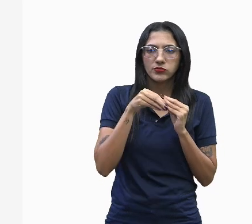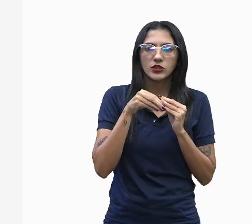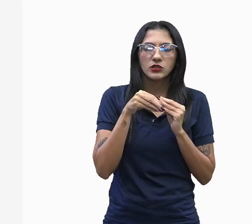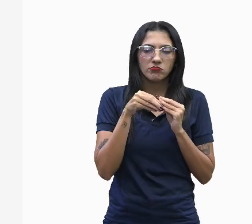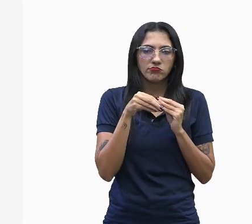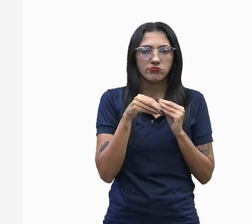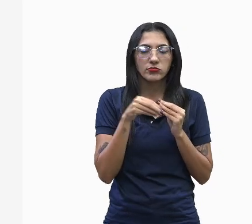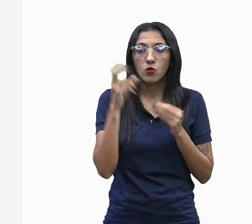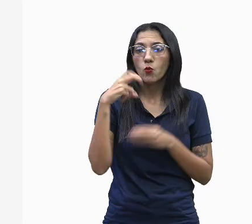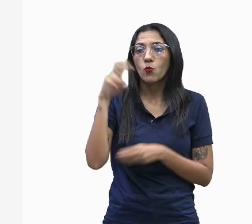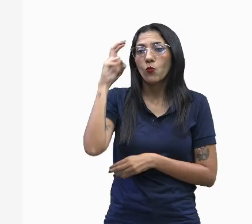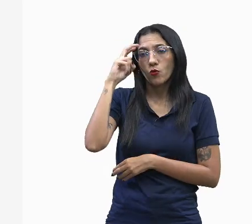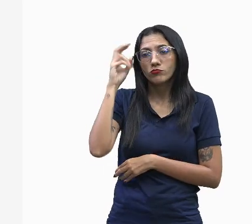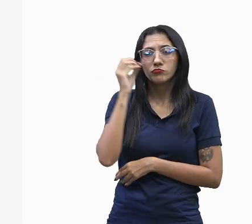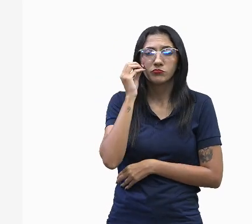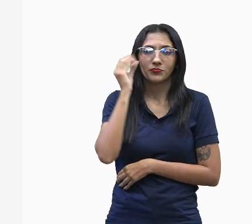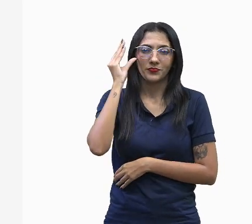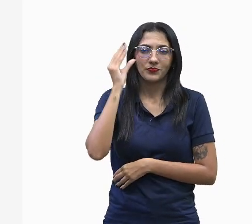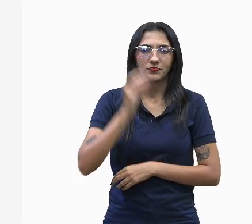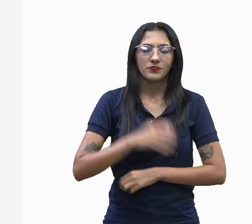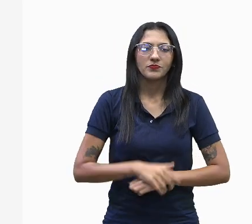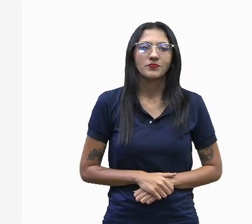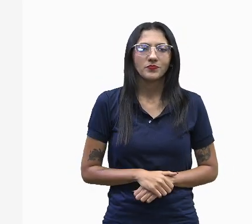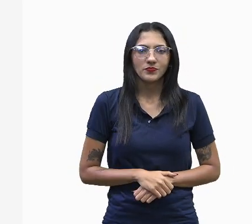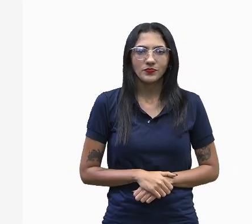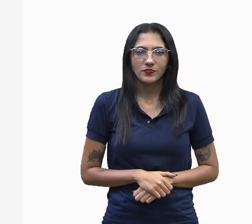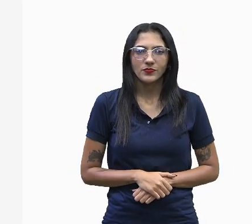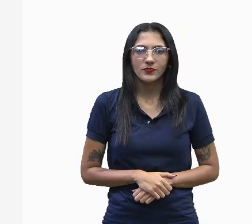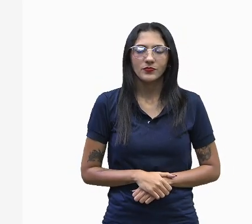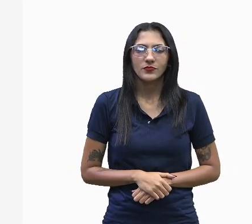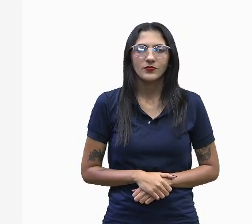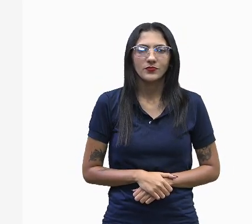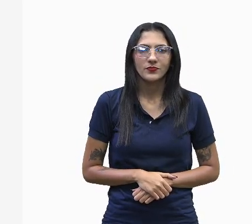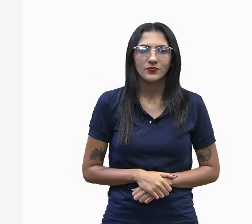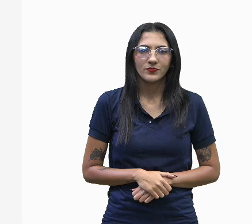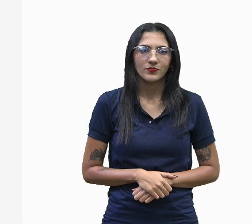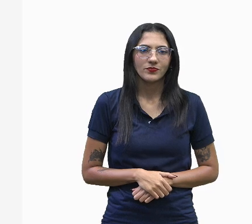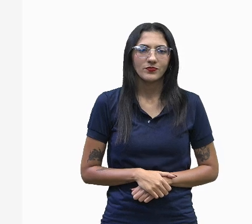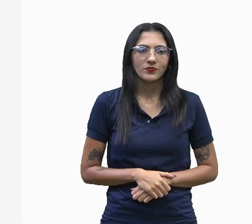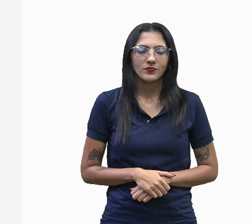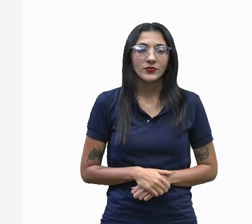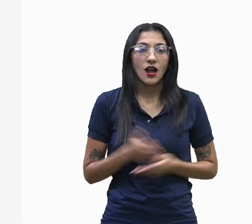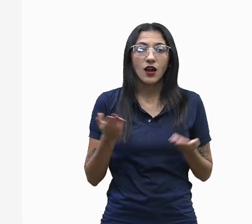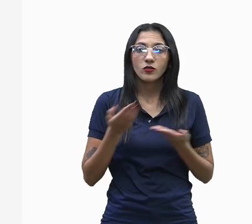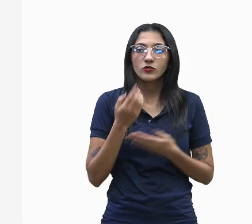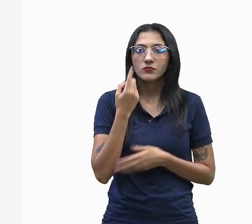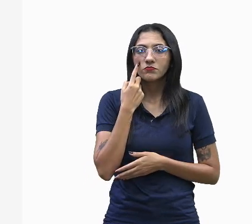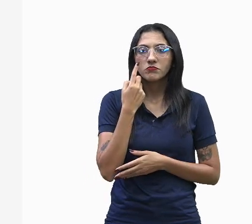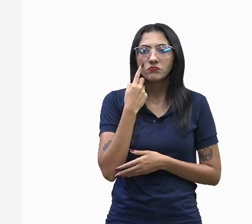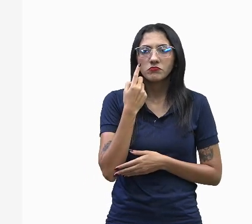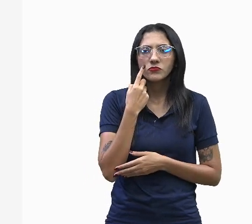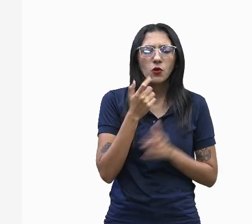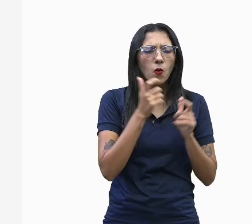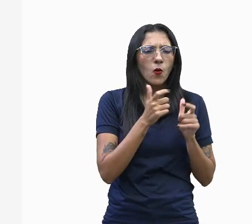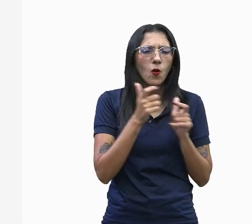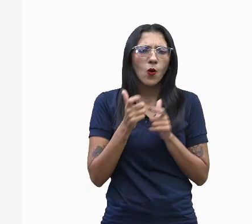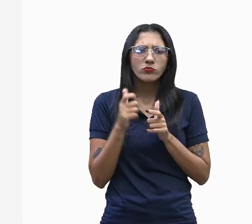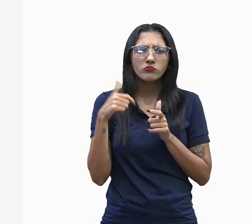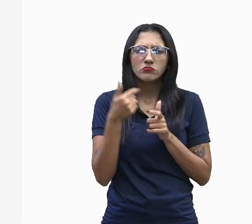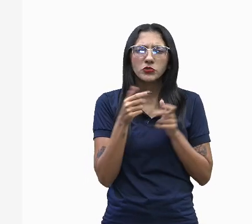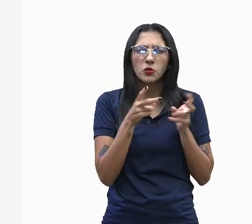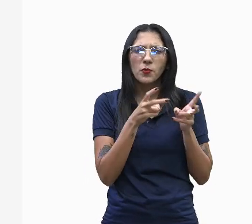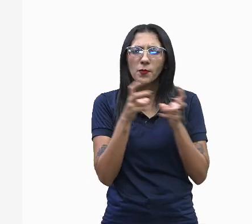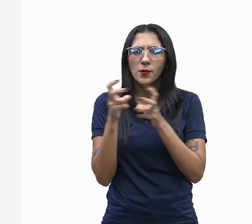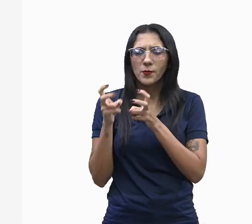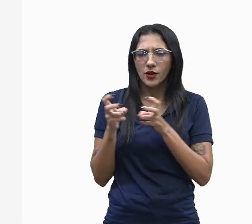ser humano. Agora, vamos conhecer o mapa aí, onde nós podemos encontrar a